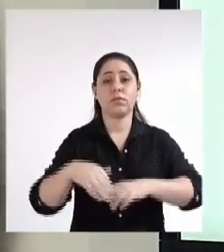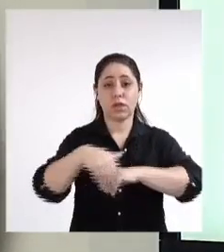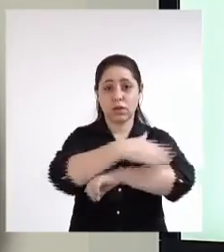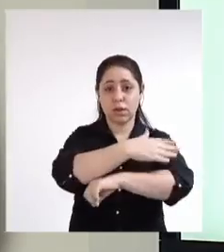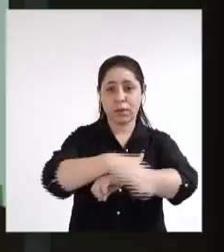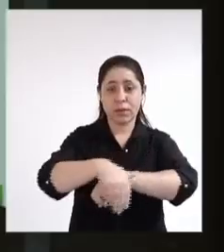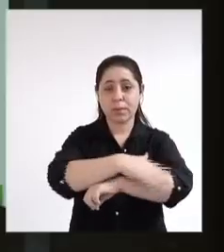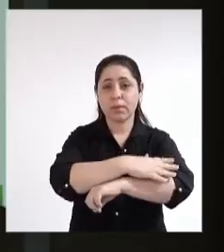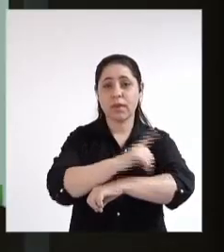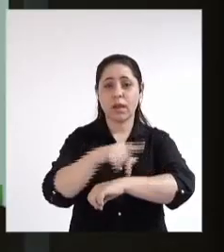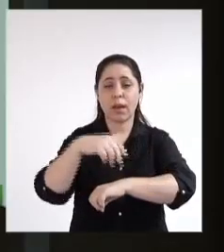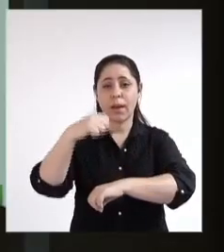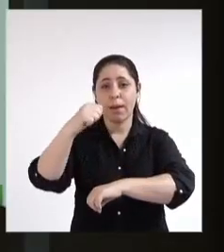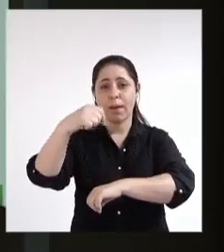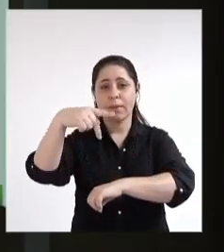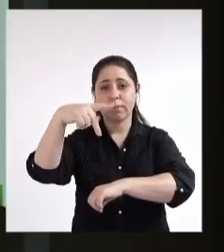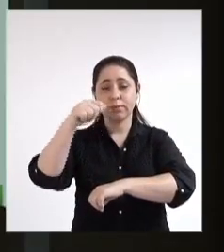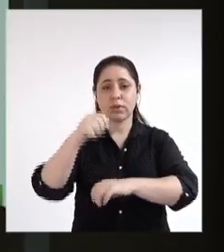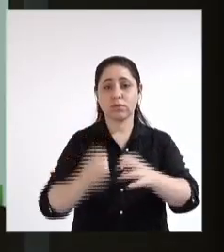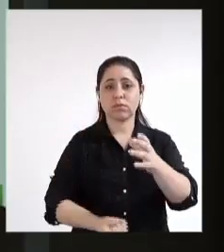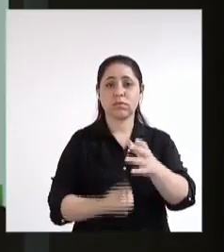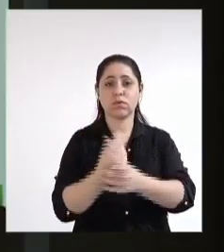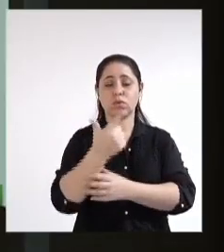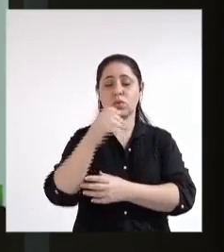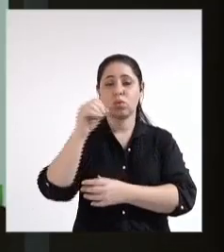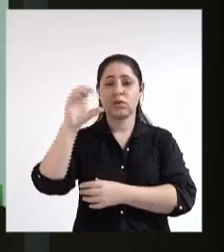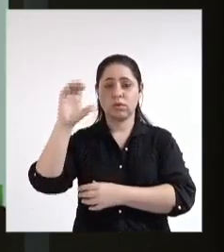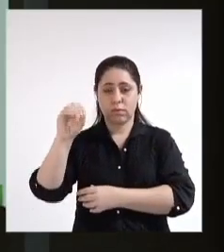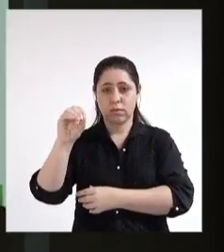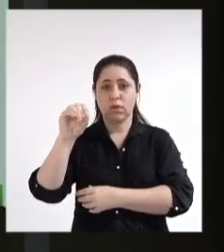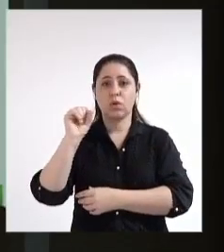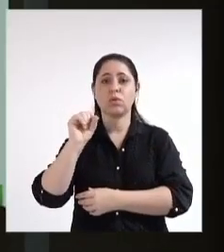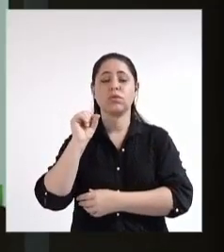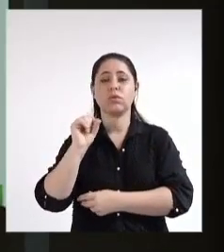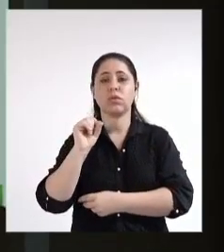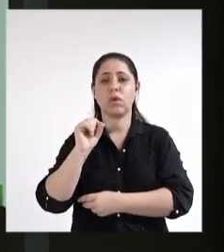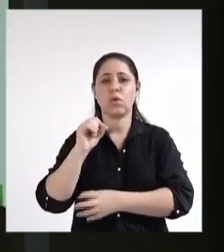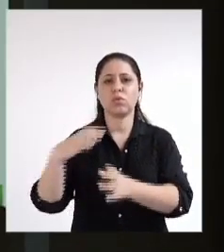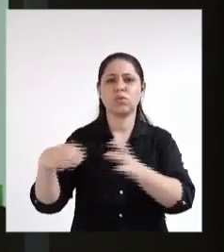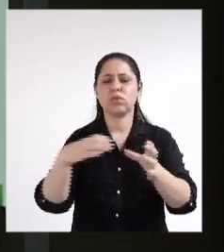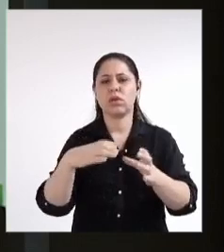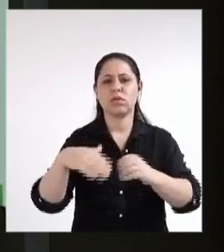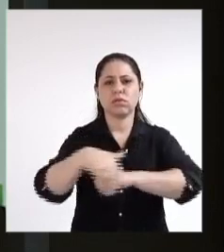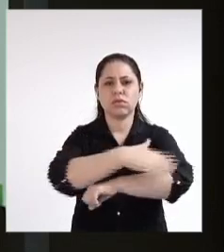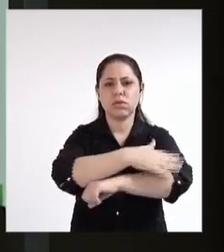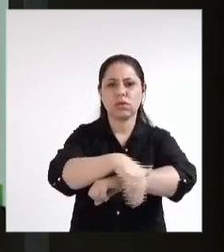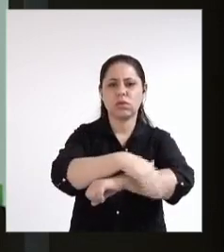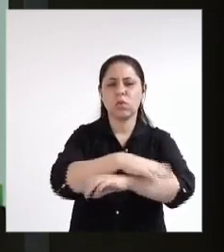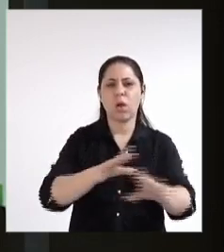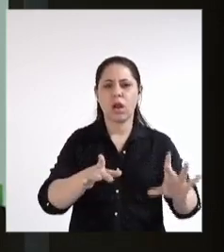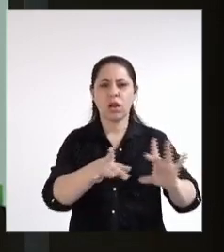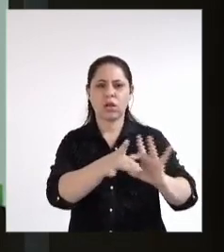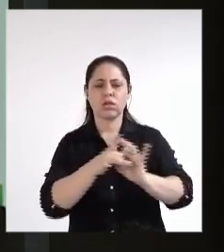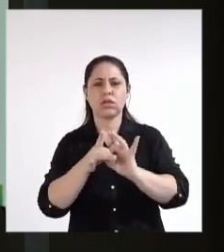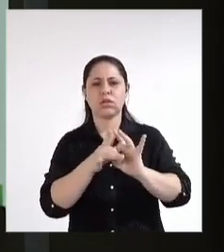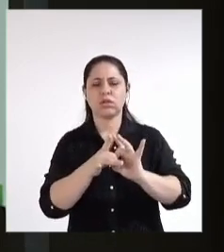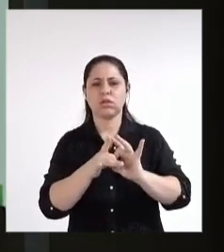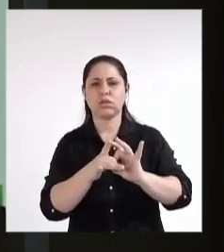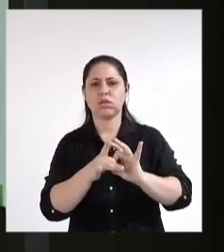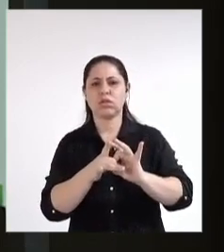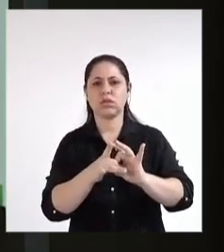que é uma apa e ainda em 2010 mil hectares é um trecho da rodovia que que liga ele é